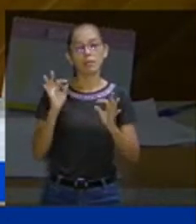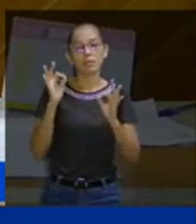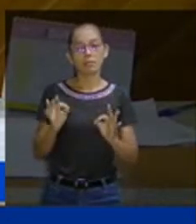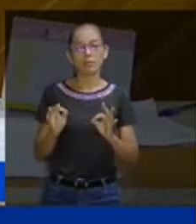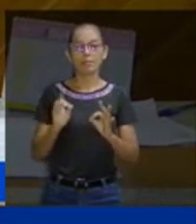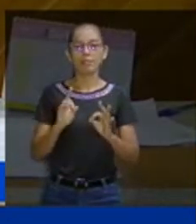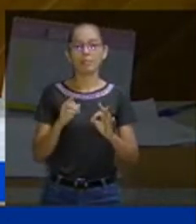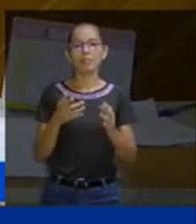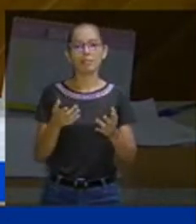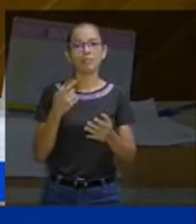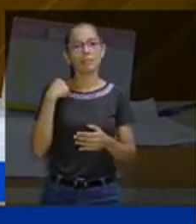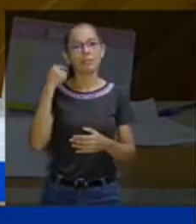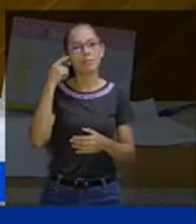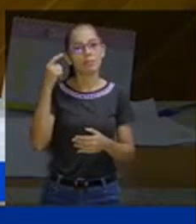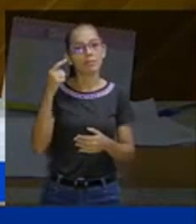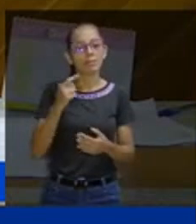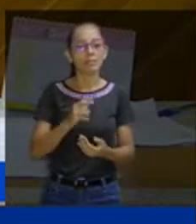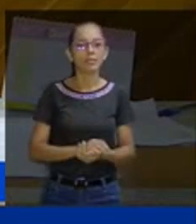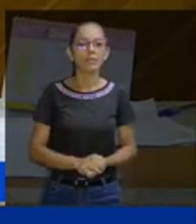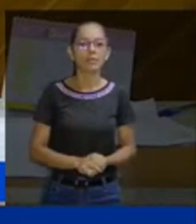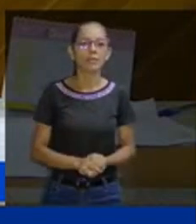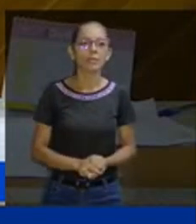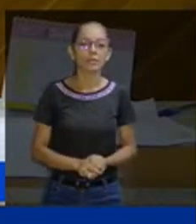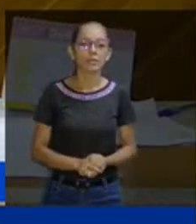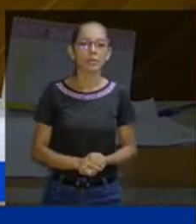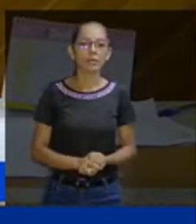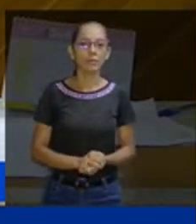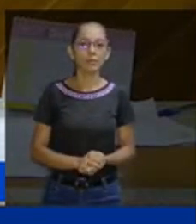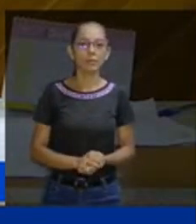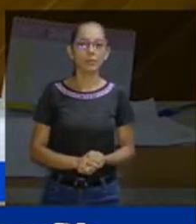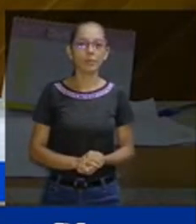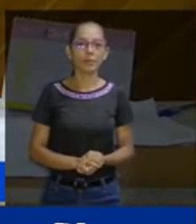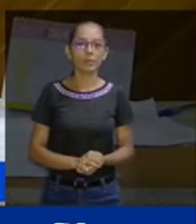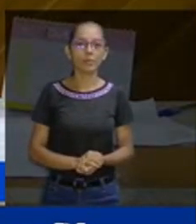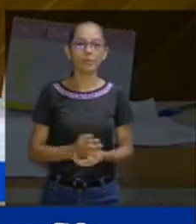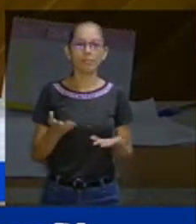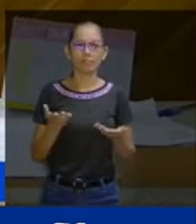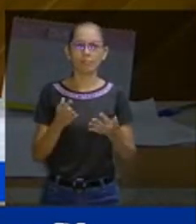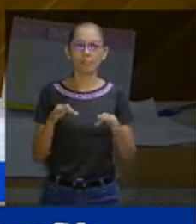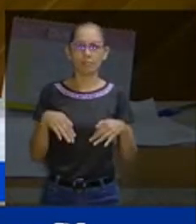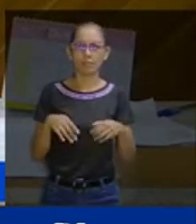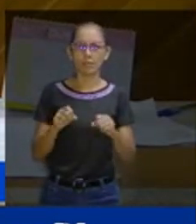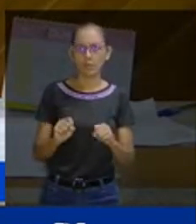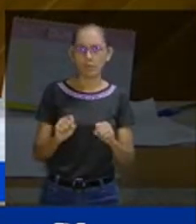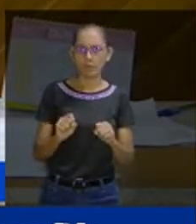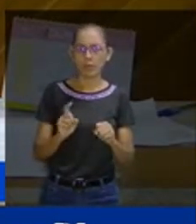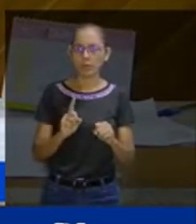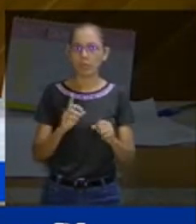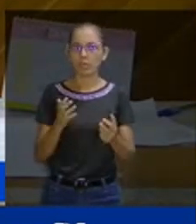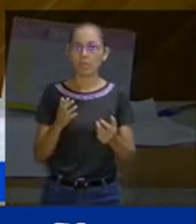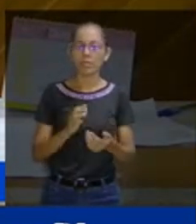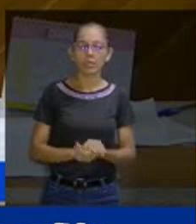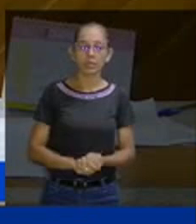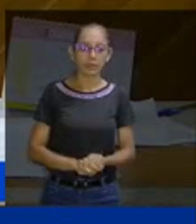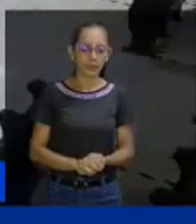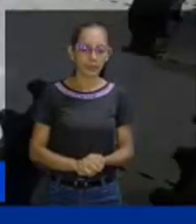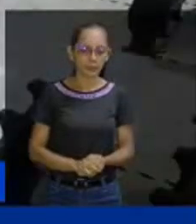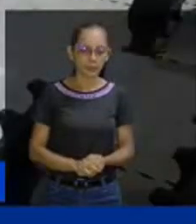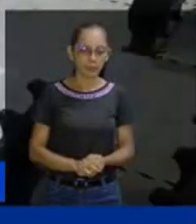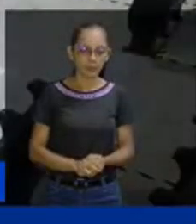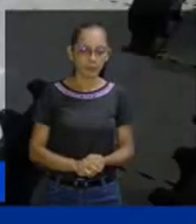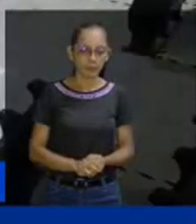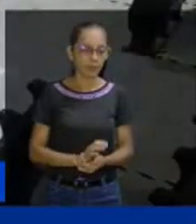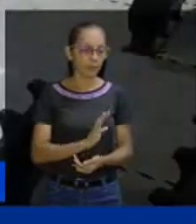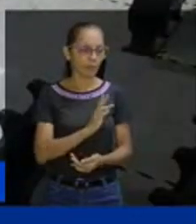Então, feitas essas considerações, eu posso declarar encerrado? Senhor presidente, eu queria fazer um pedido.